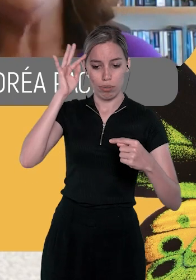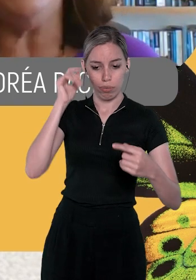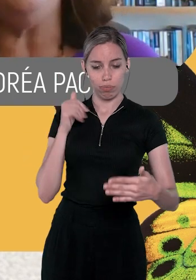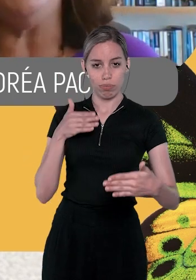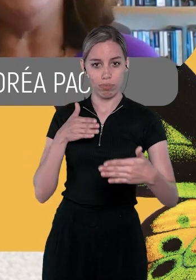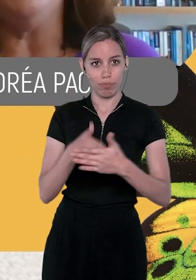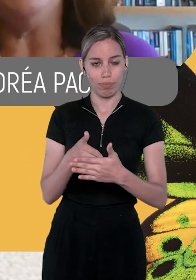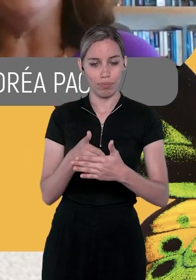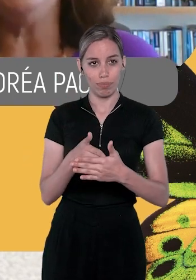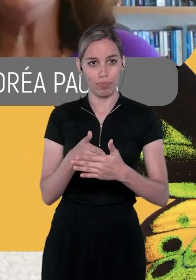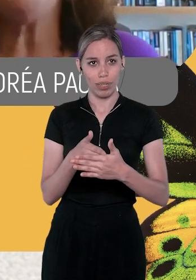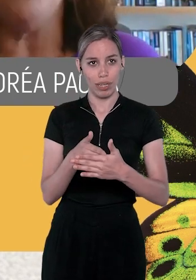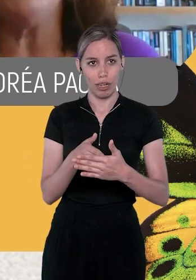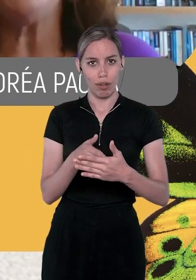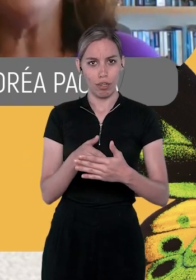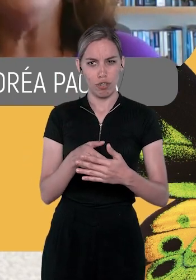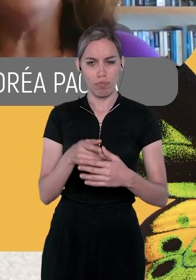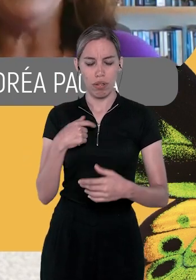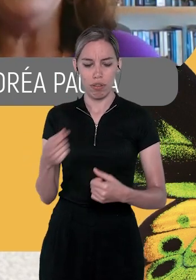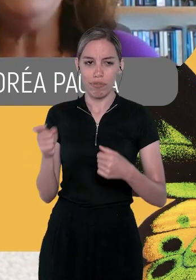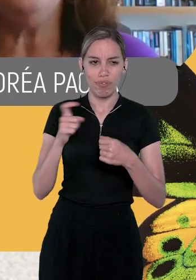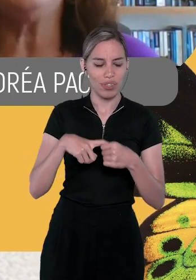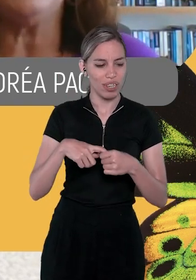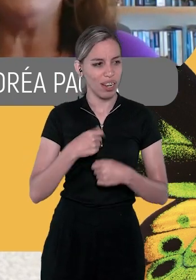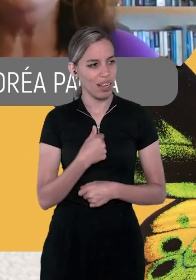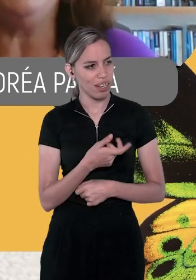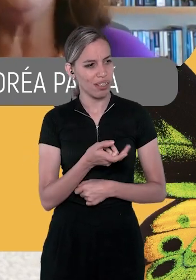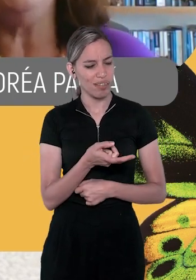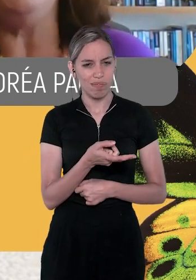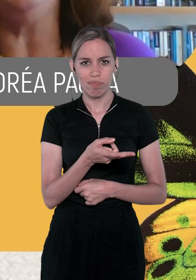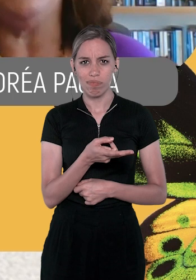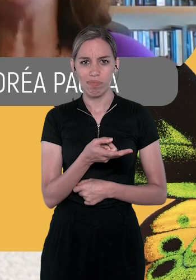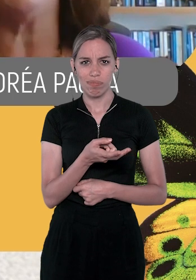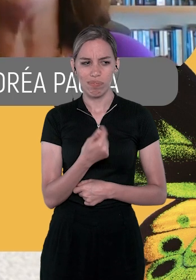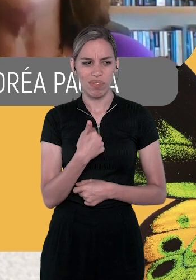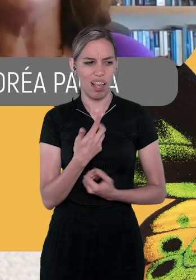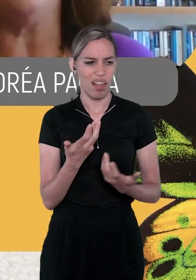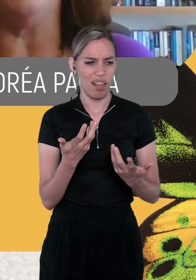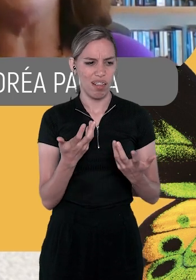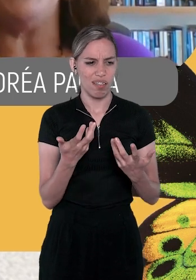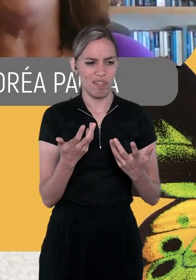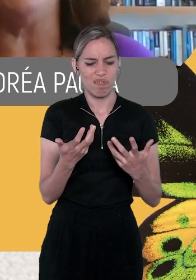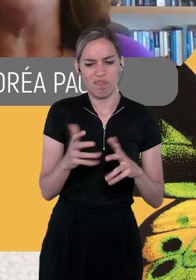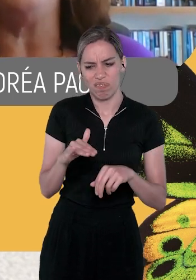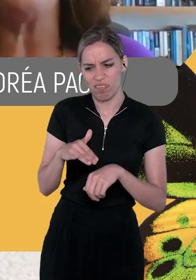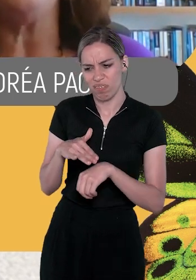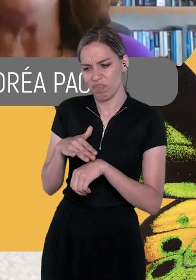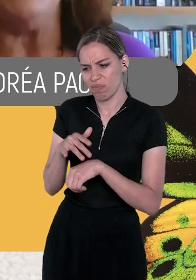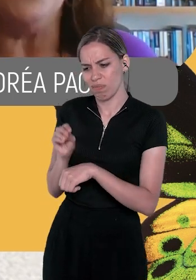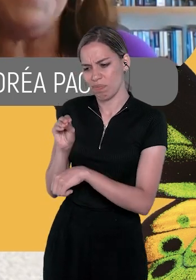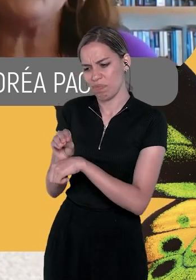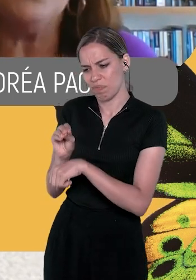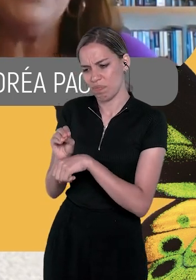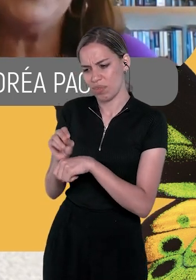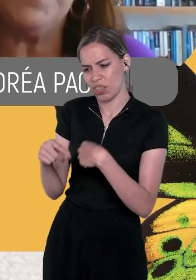nem sempre disposta a encontrar e a acolher a geração que agora emerge.